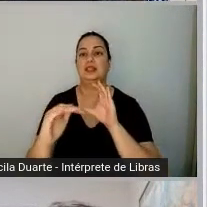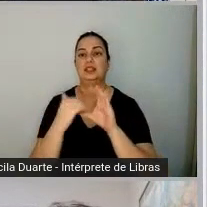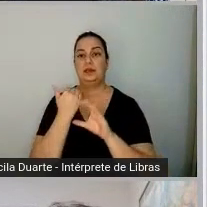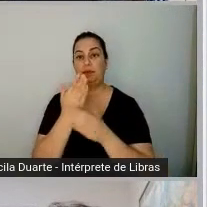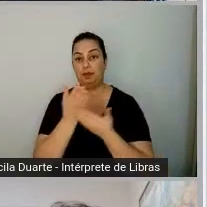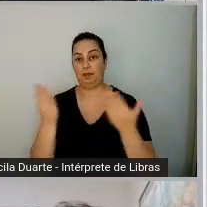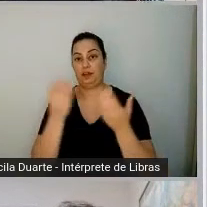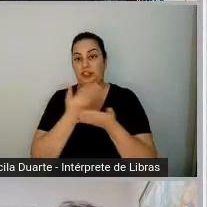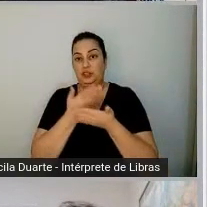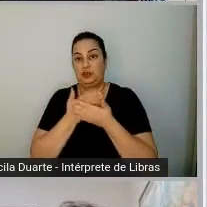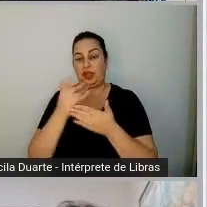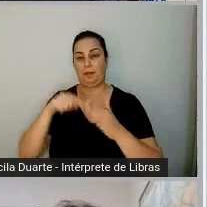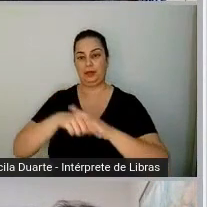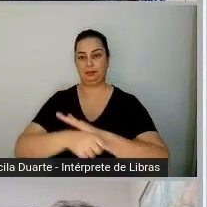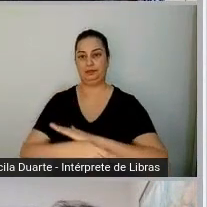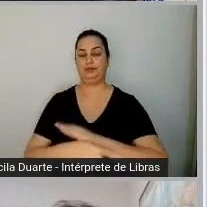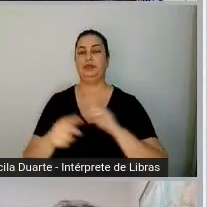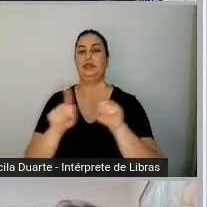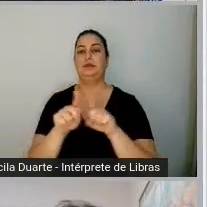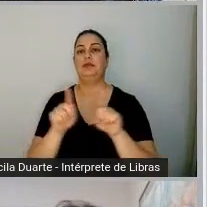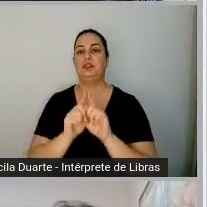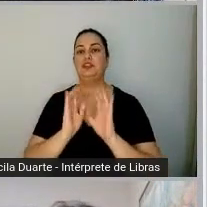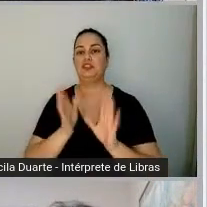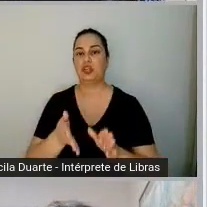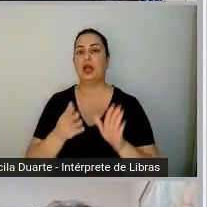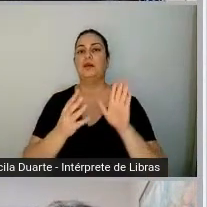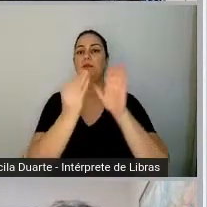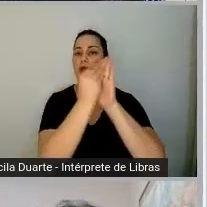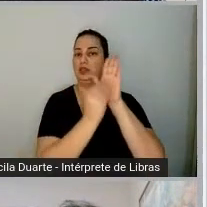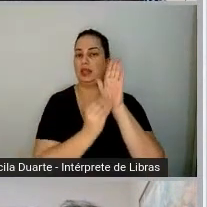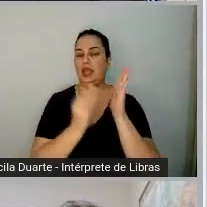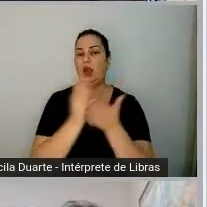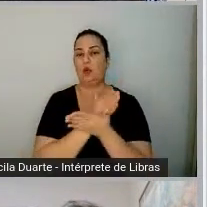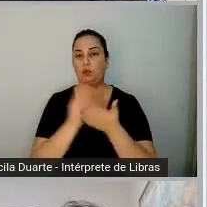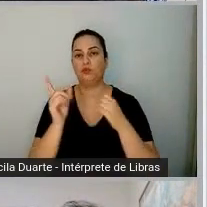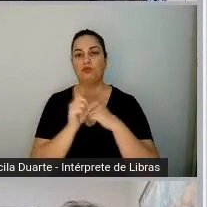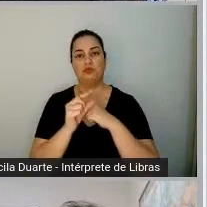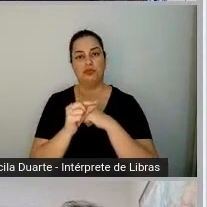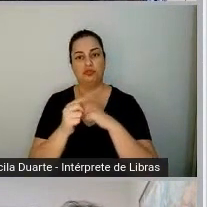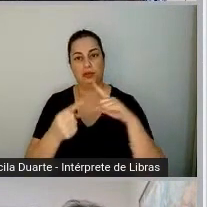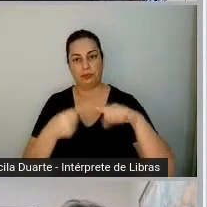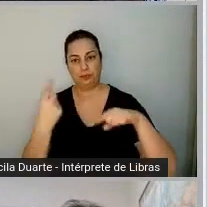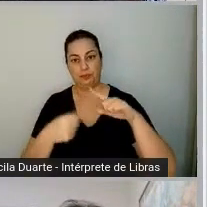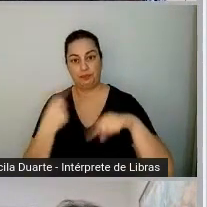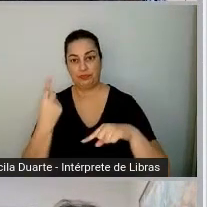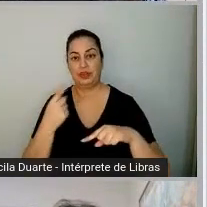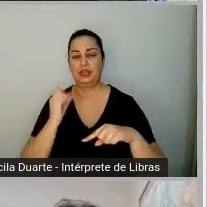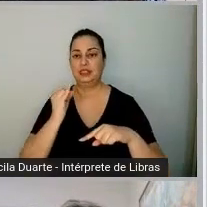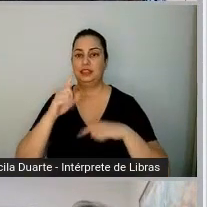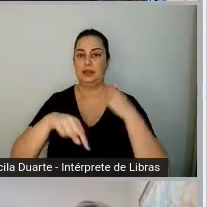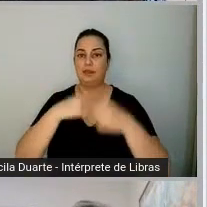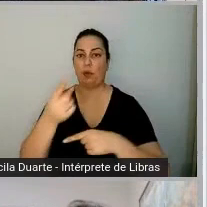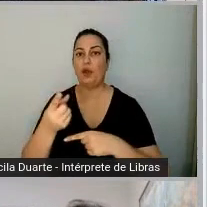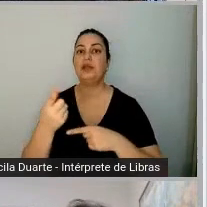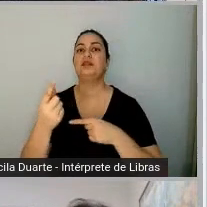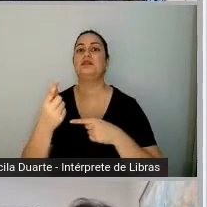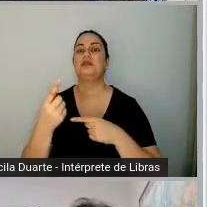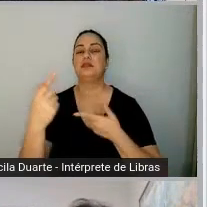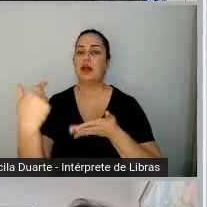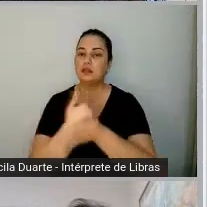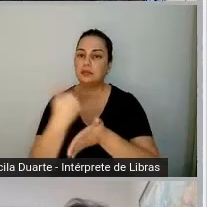Eu até fiz aqui alguns outros argumentos equivocados, que depois, se no debate alguém quiser aprofundar, pode